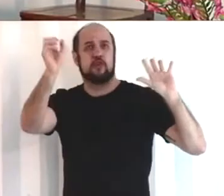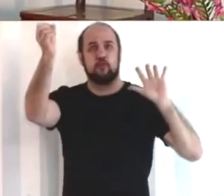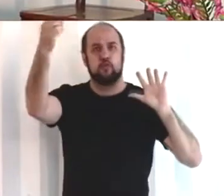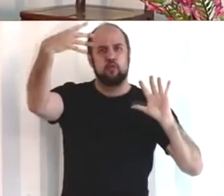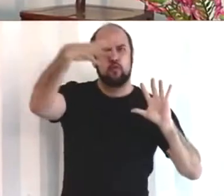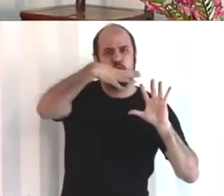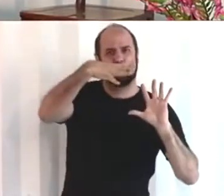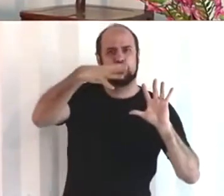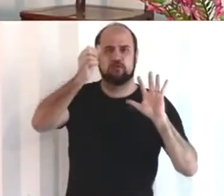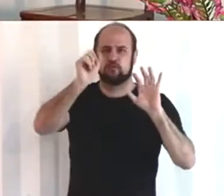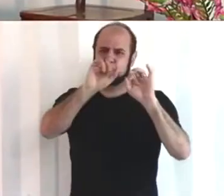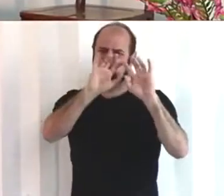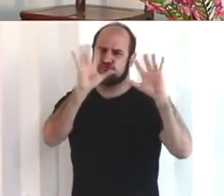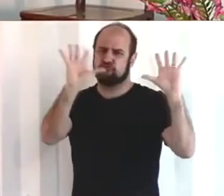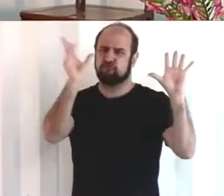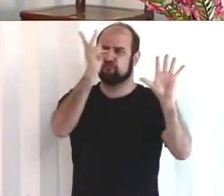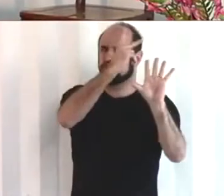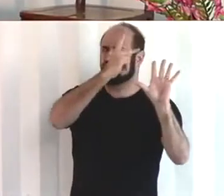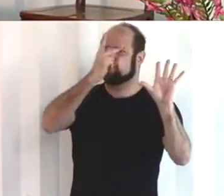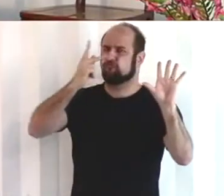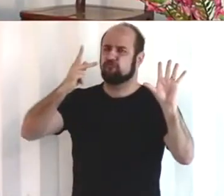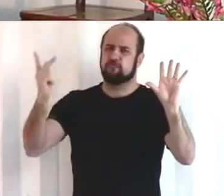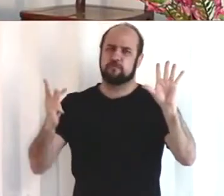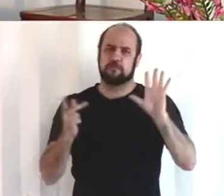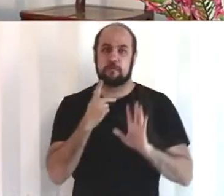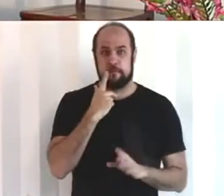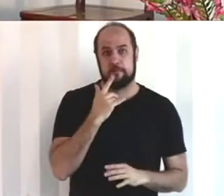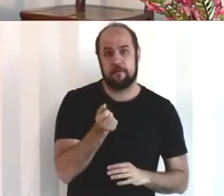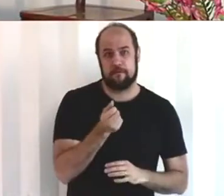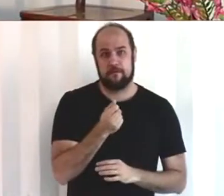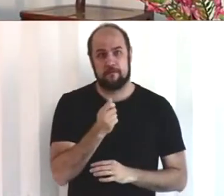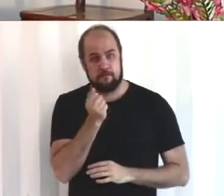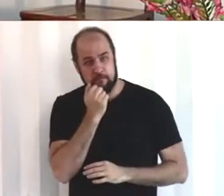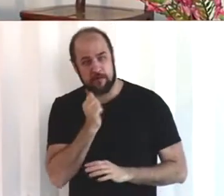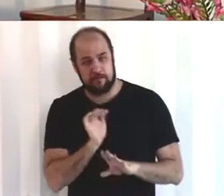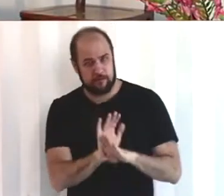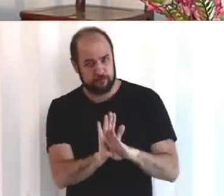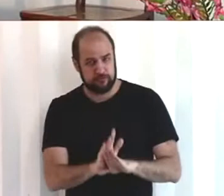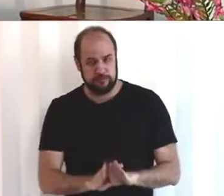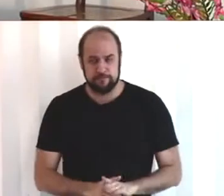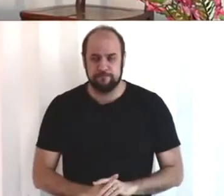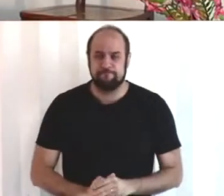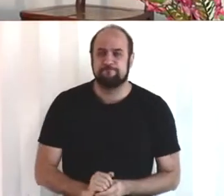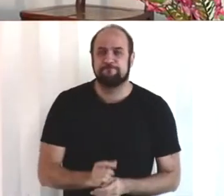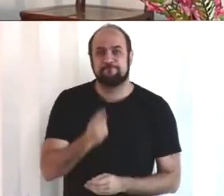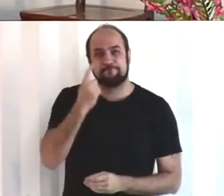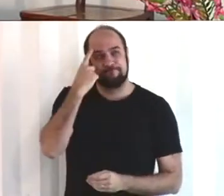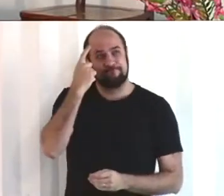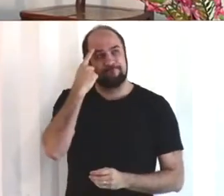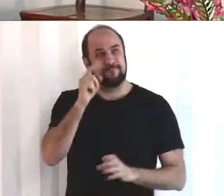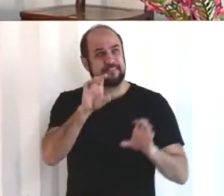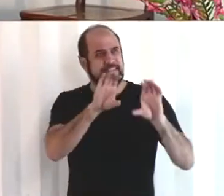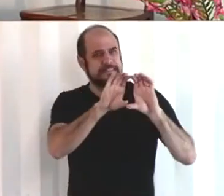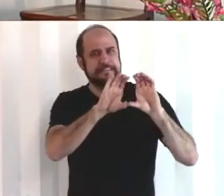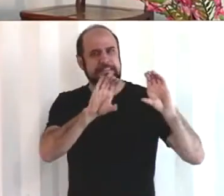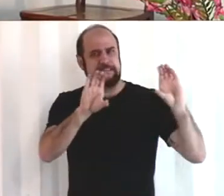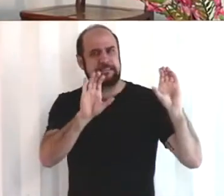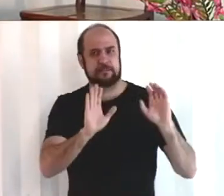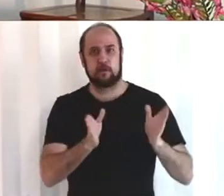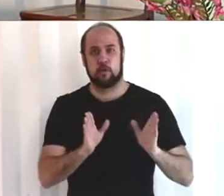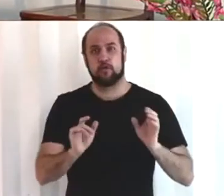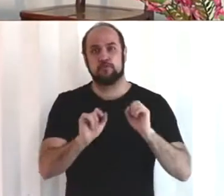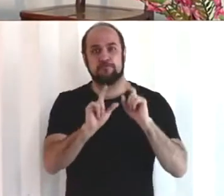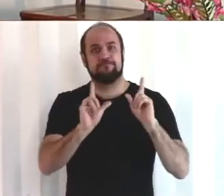Por isso eu disse que você precisaria talvez da ajuda do seu pai e da sua mãe. A ideia é que naquele céu, conforme já foi lido nesta manhã